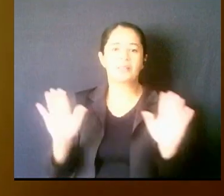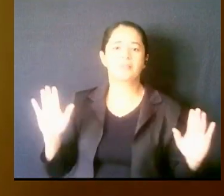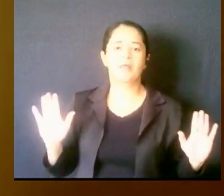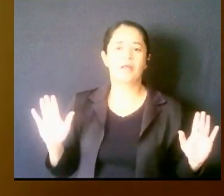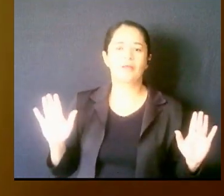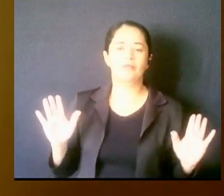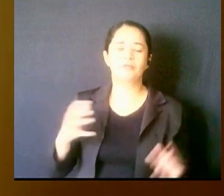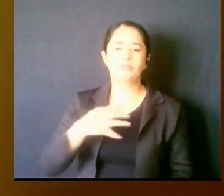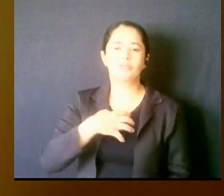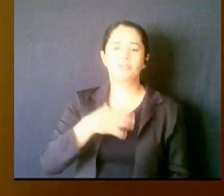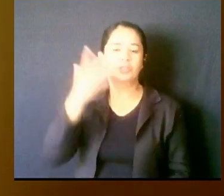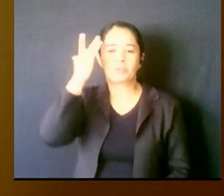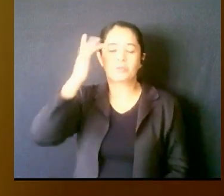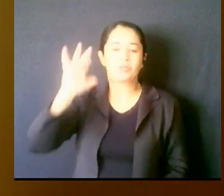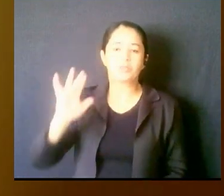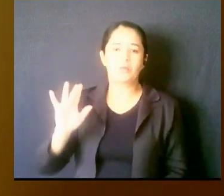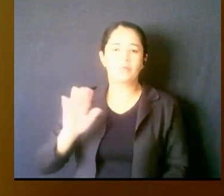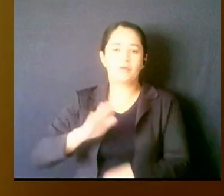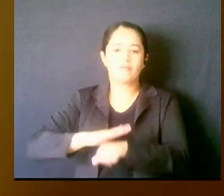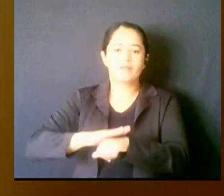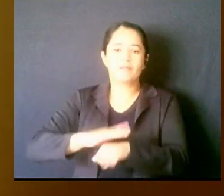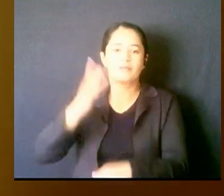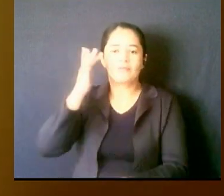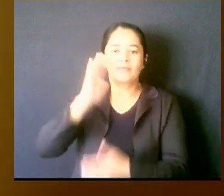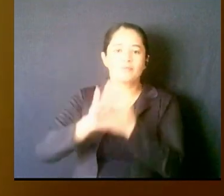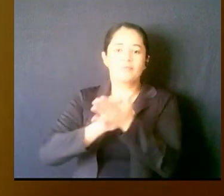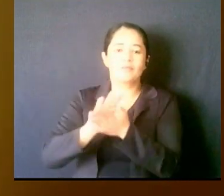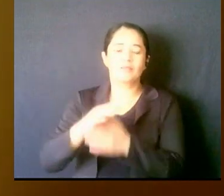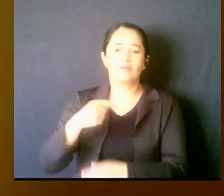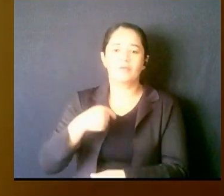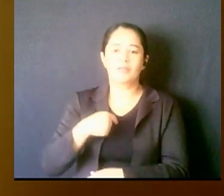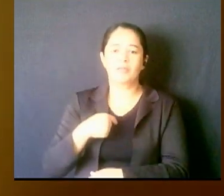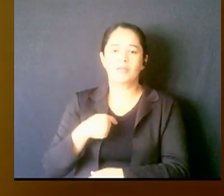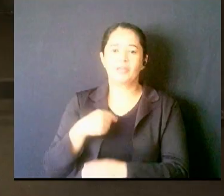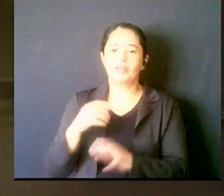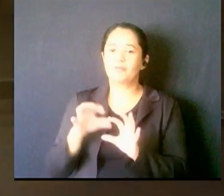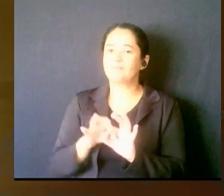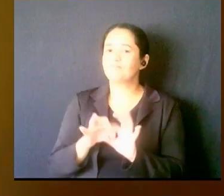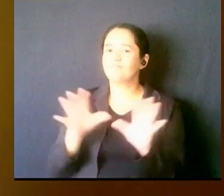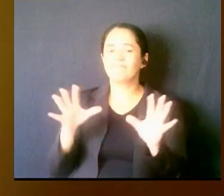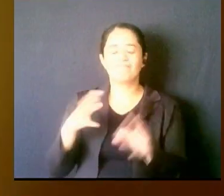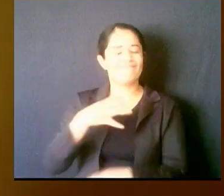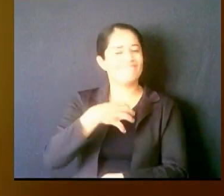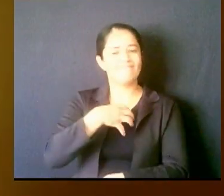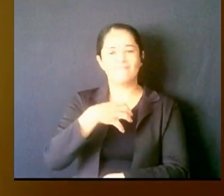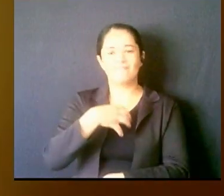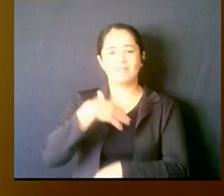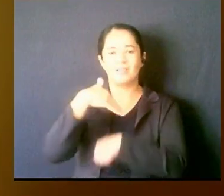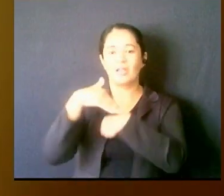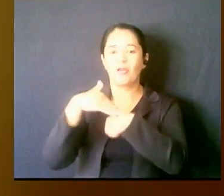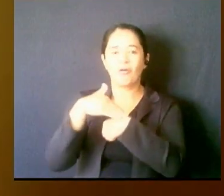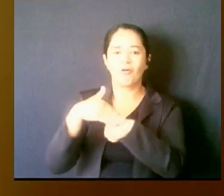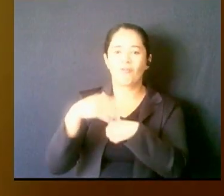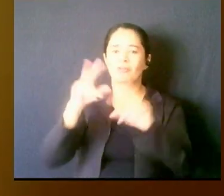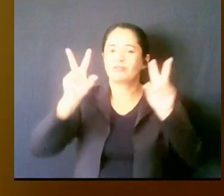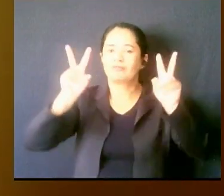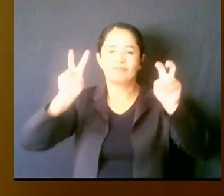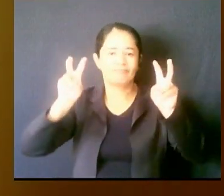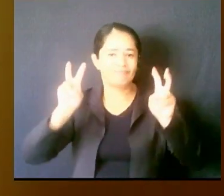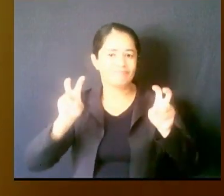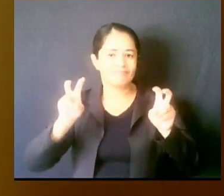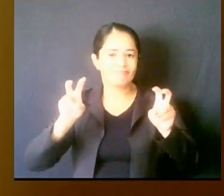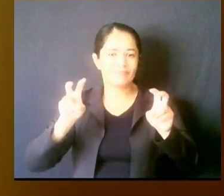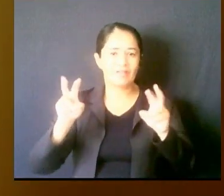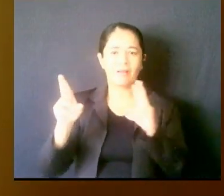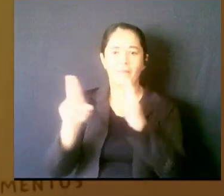o que fazia. Então, eu nunca me senti na liberdade de conversar sobre algum assunto relacionado a sentimentos, sobre